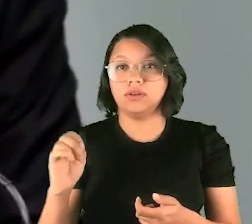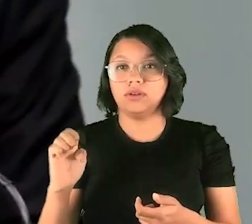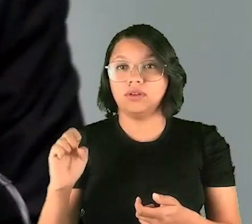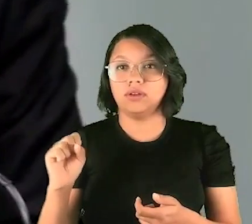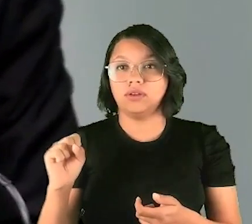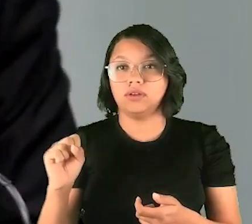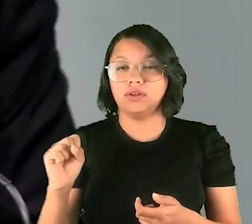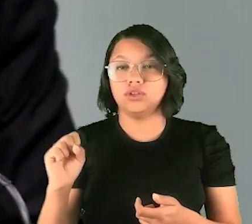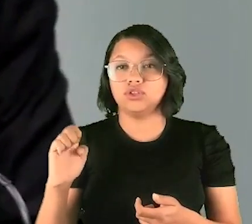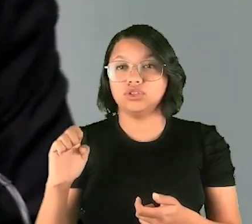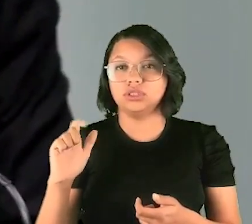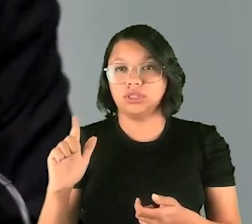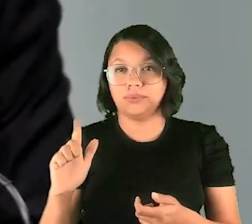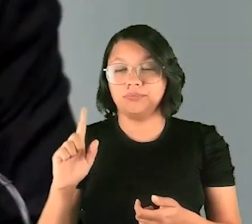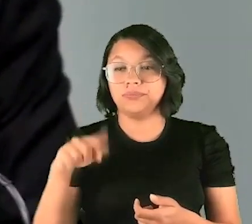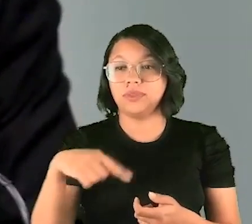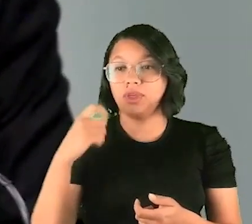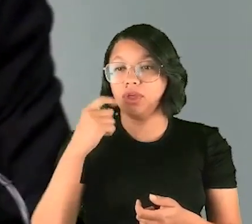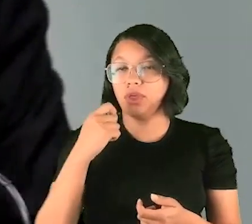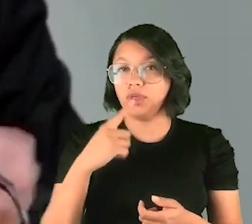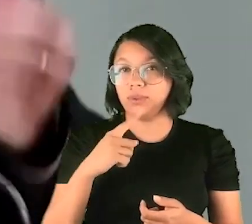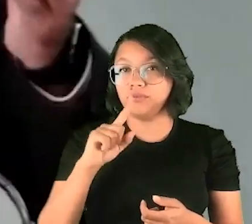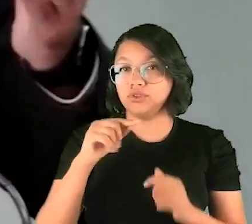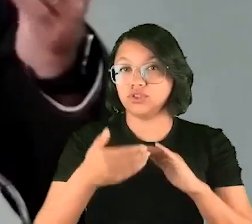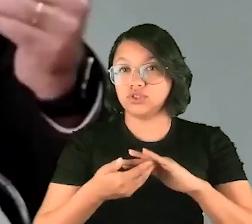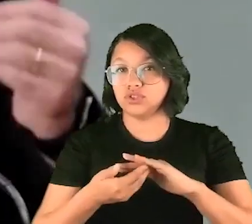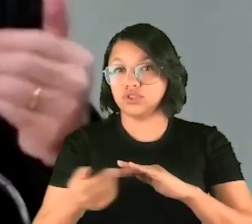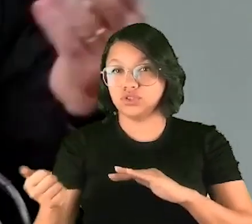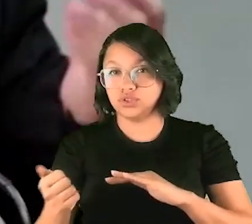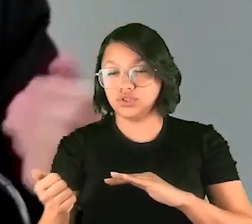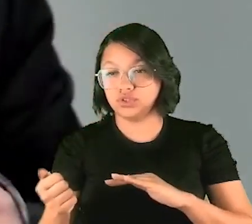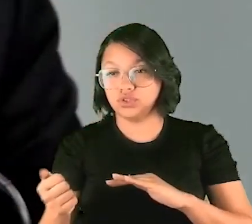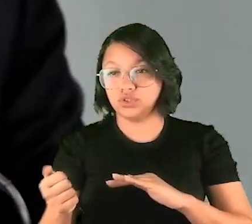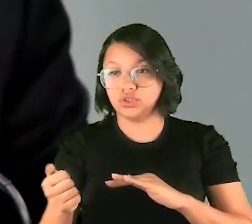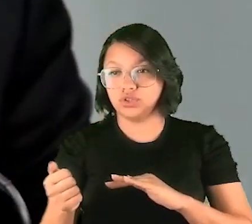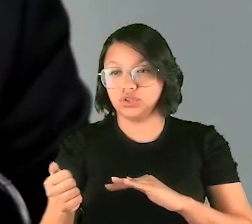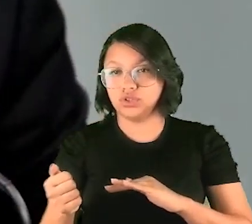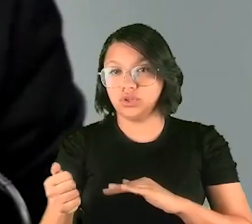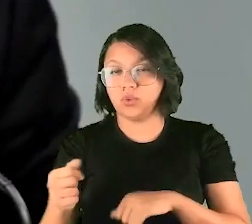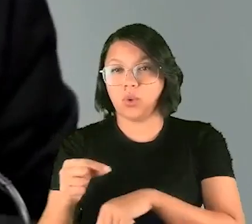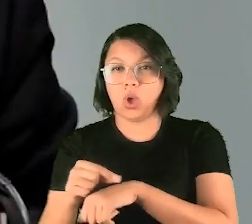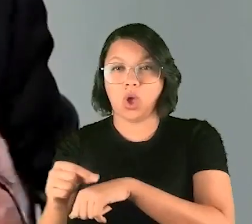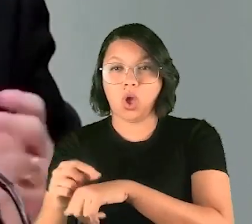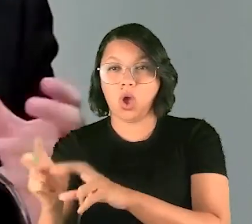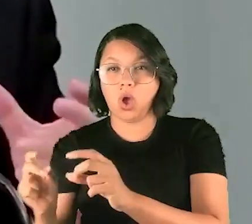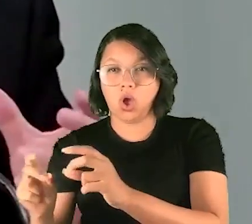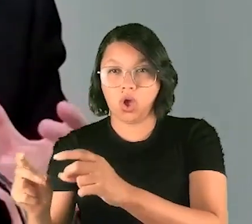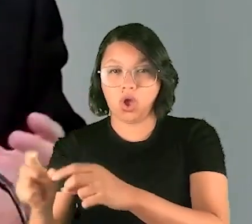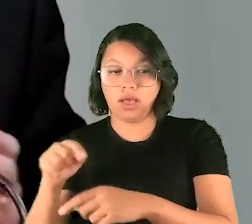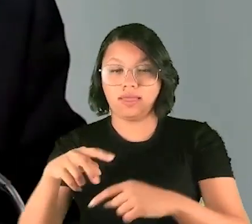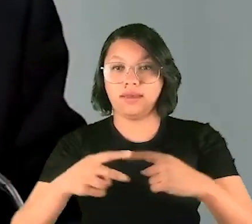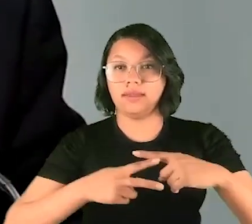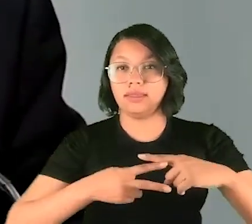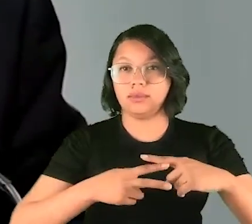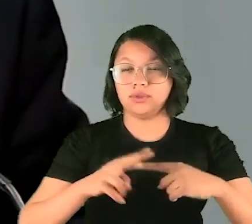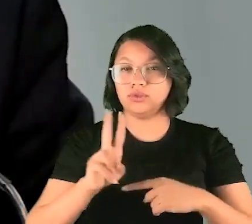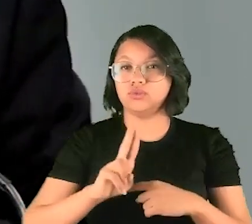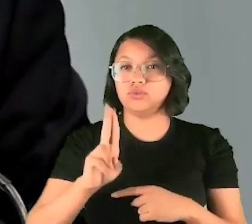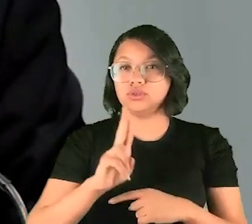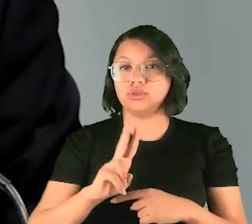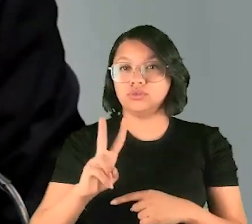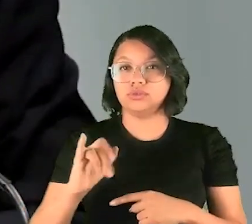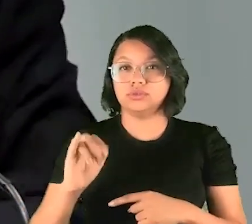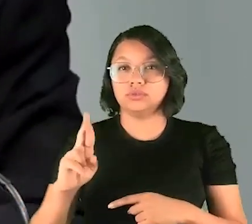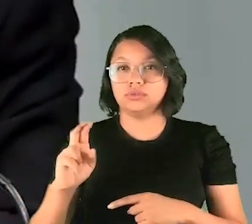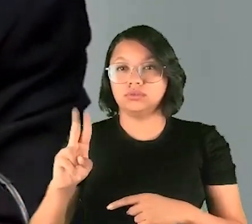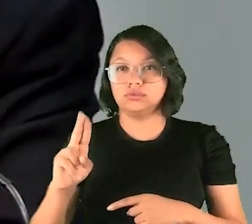né? CAR-T-cell é uma medicação disruptiva. O que é feito? Você tira linfócito do paciente,